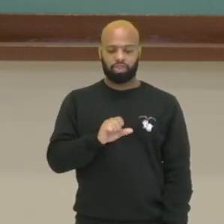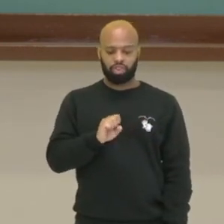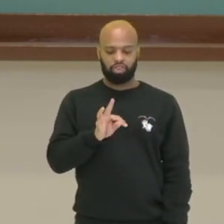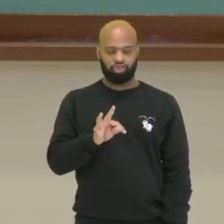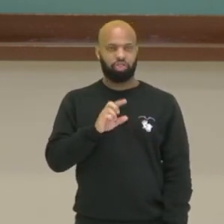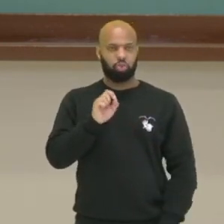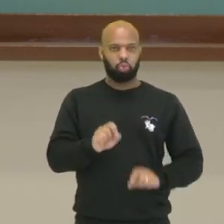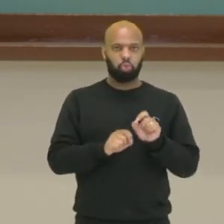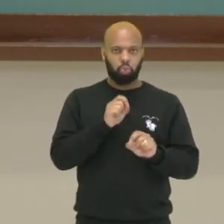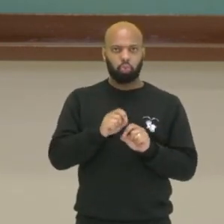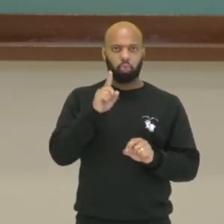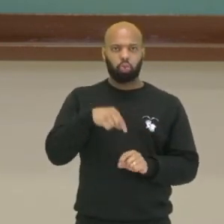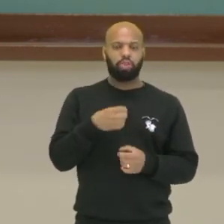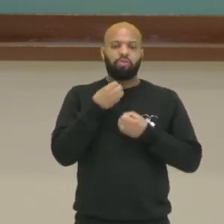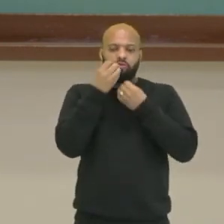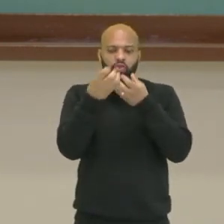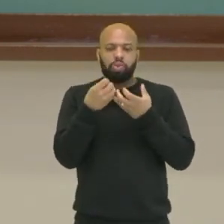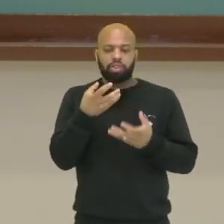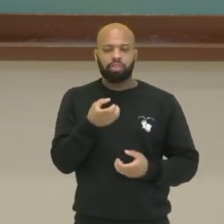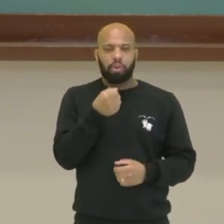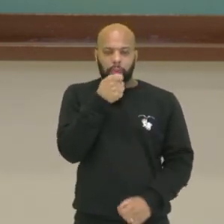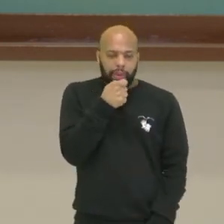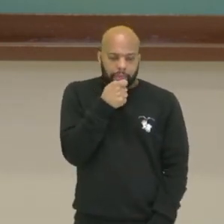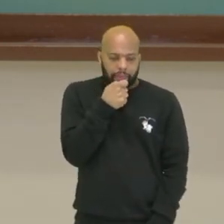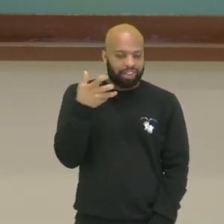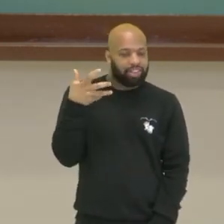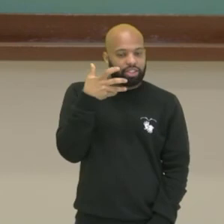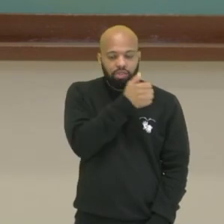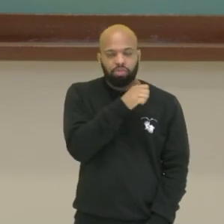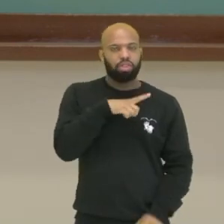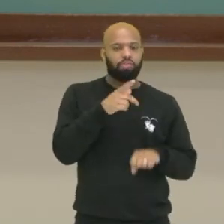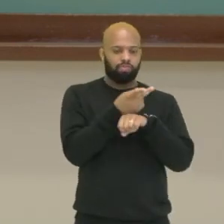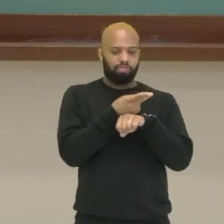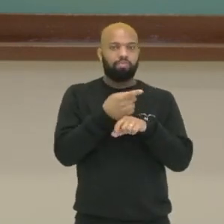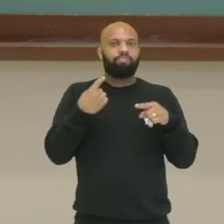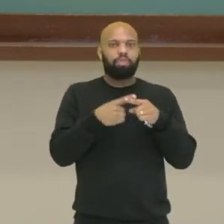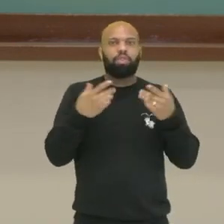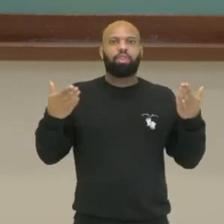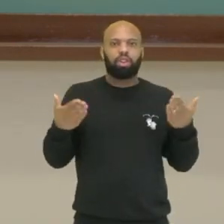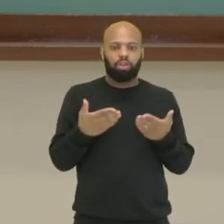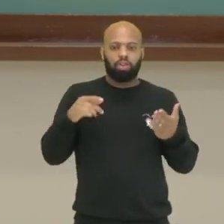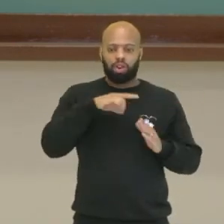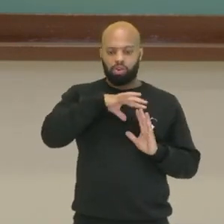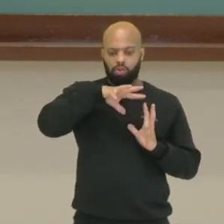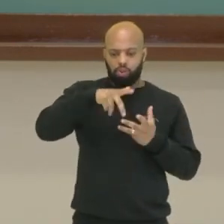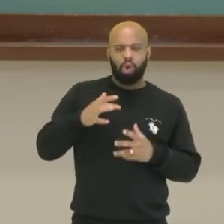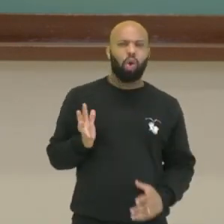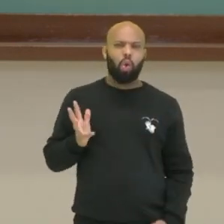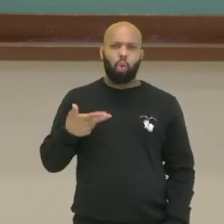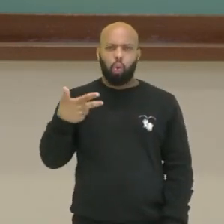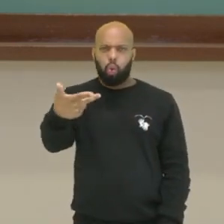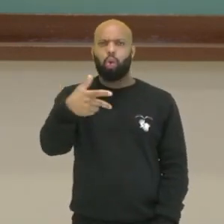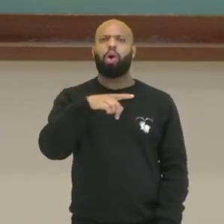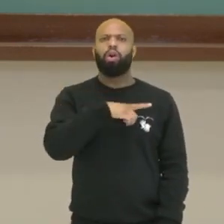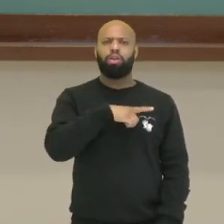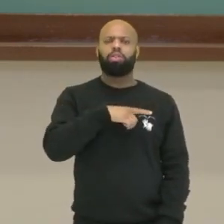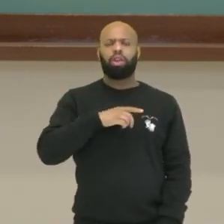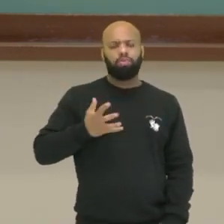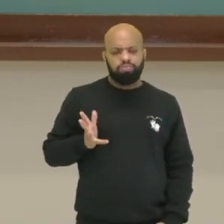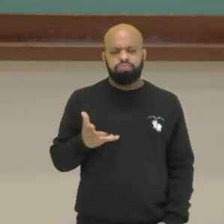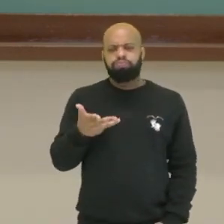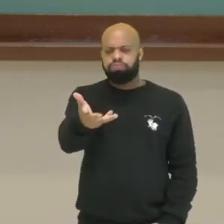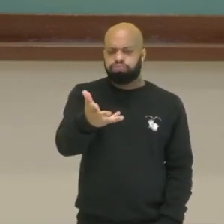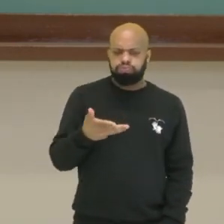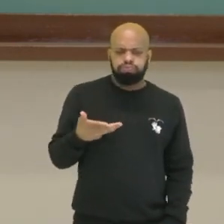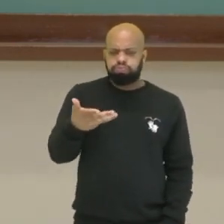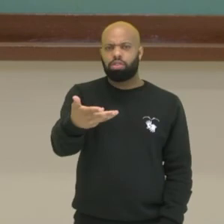mais procurado pelas pessoas. Ora, gente, nós vivemos num mundo muito acelerado, num ritmo frenético.